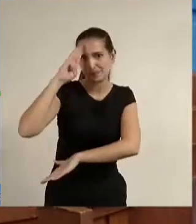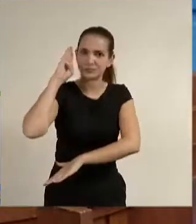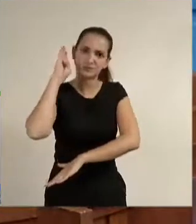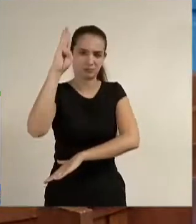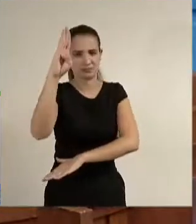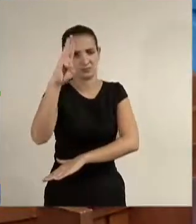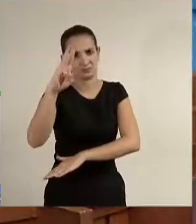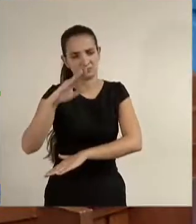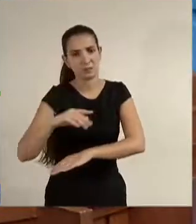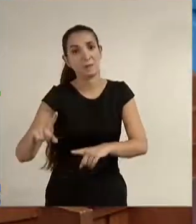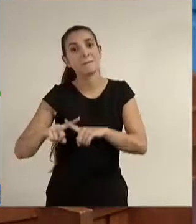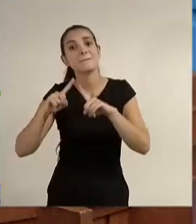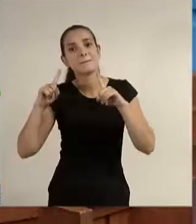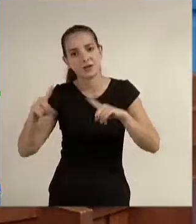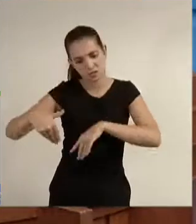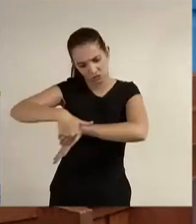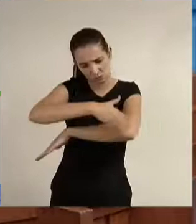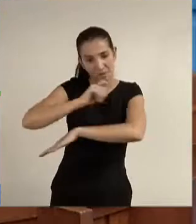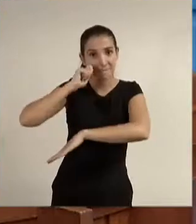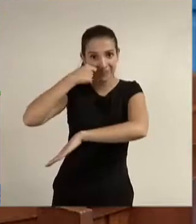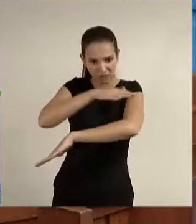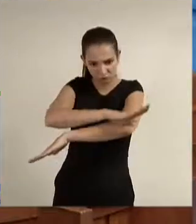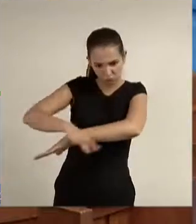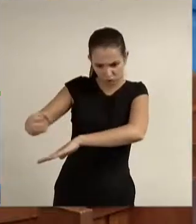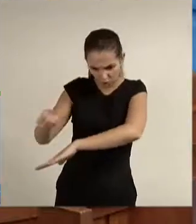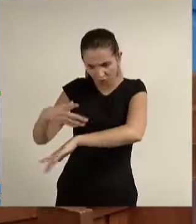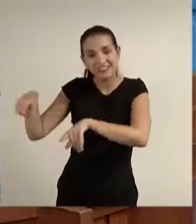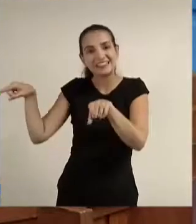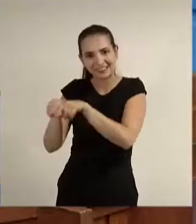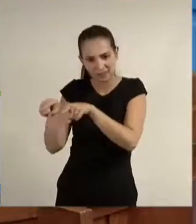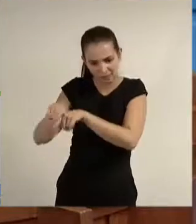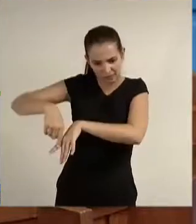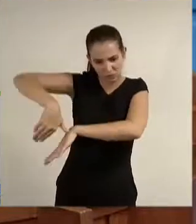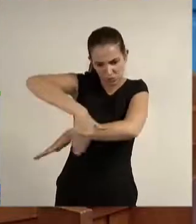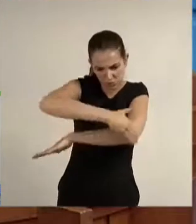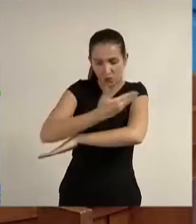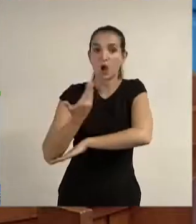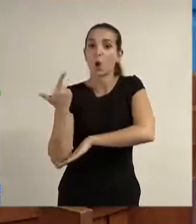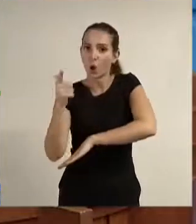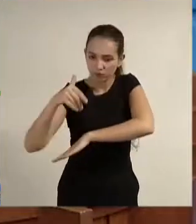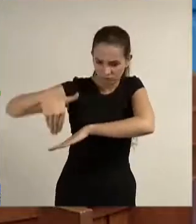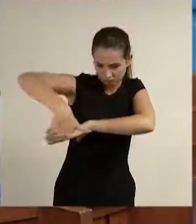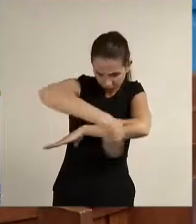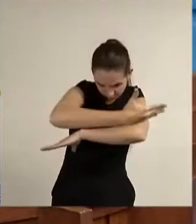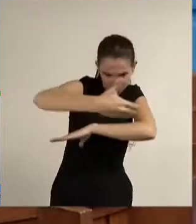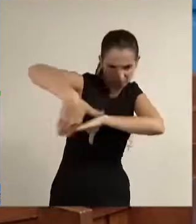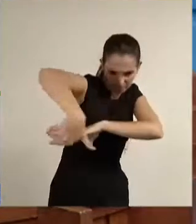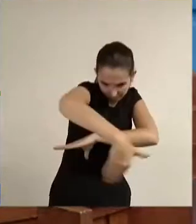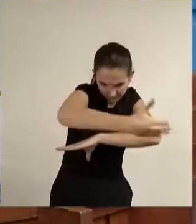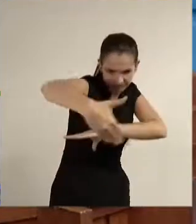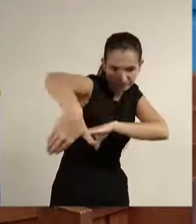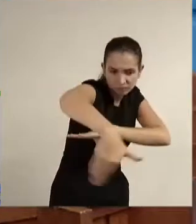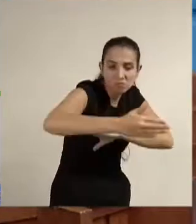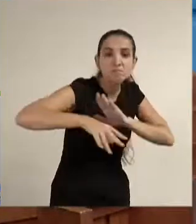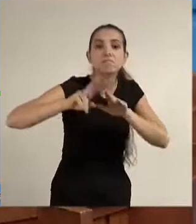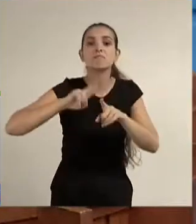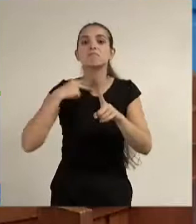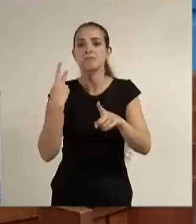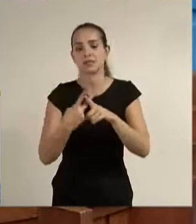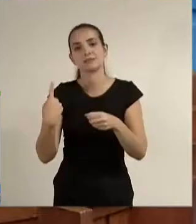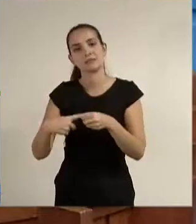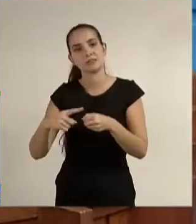centrais, mas estendesse isso a outras avenidas tão importantes quanto elas e que tem um fluxo muito